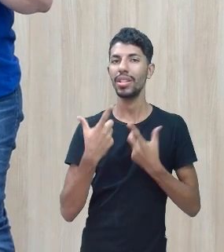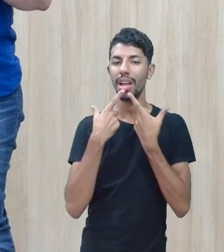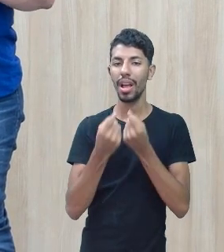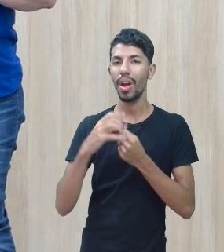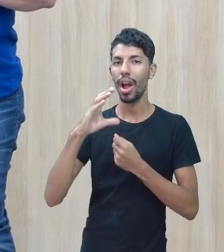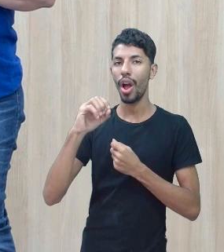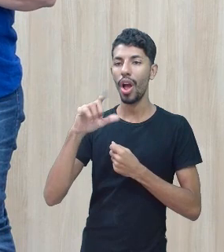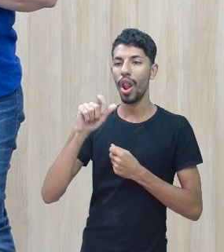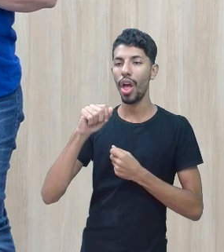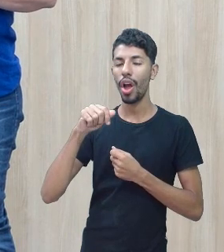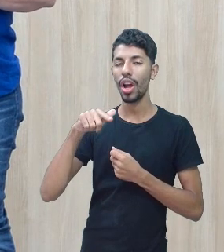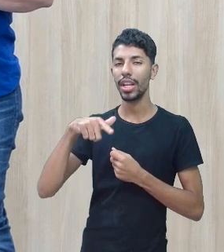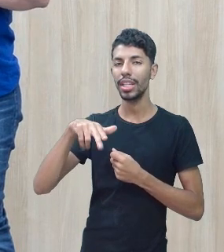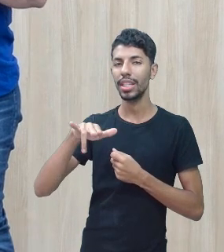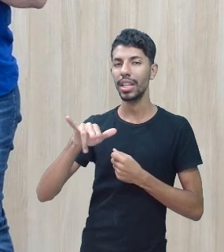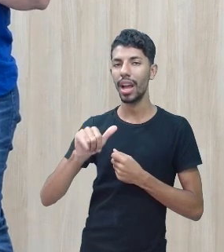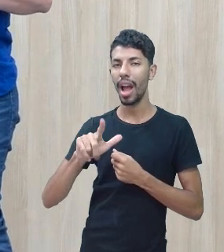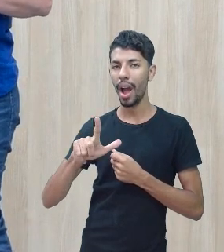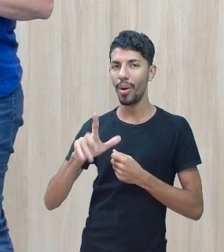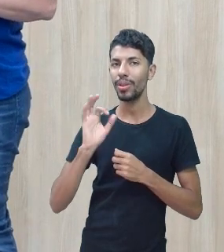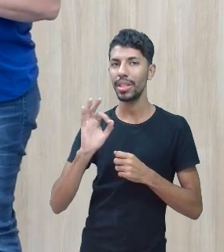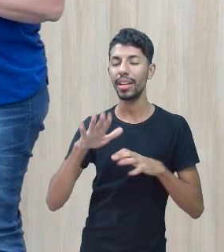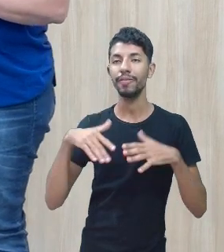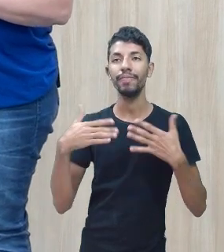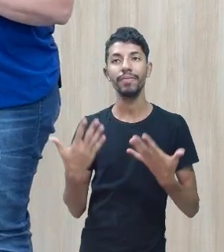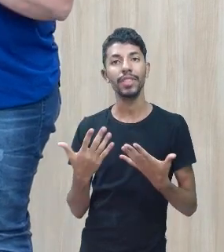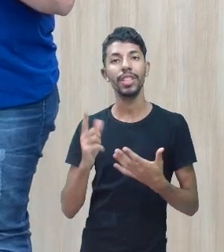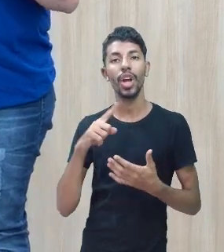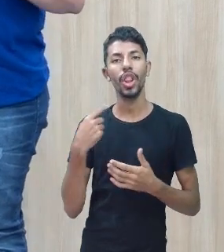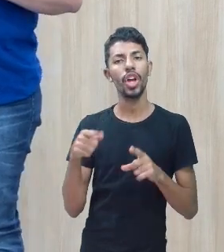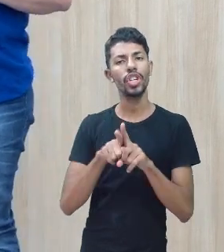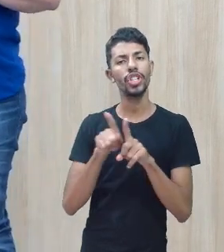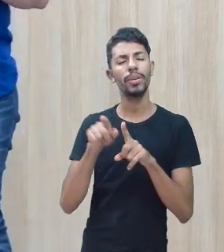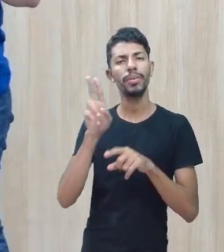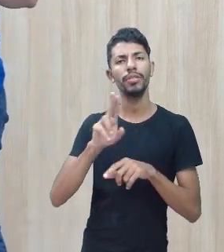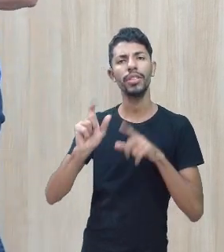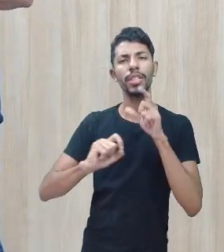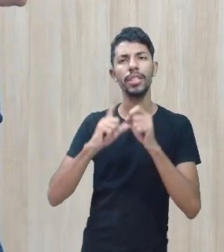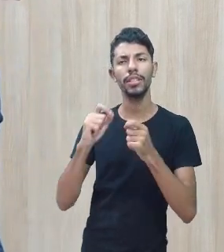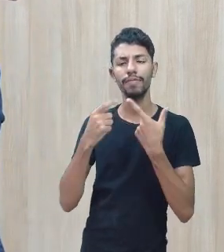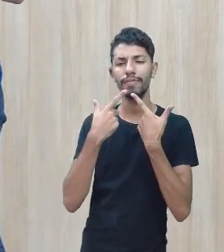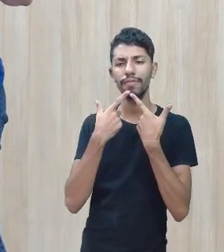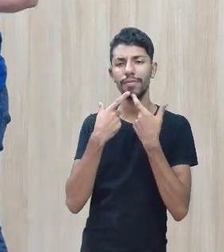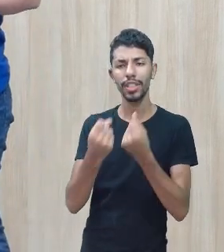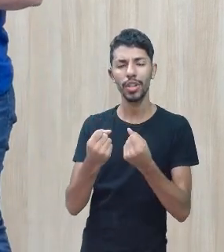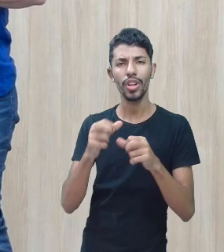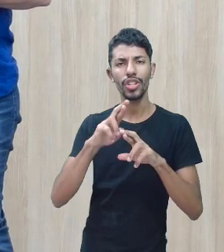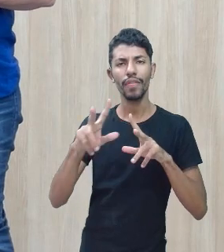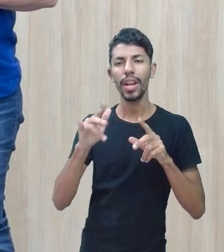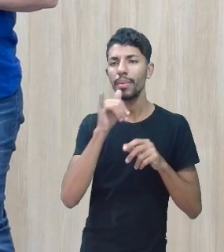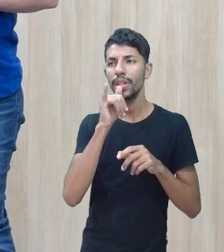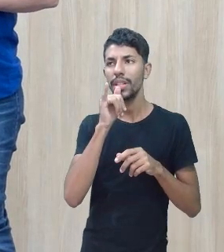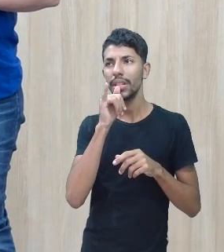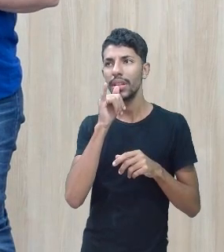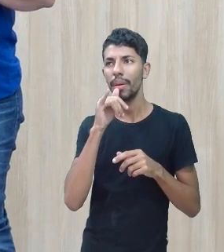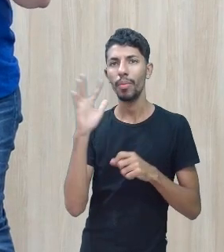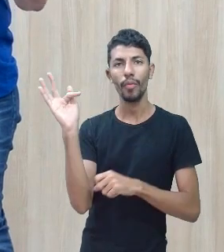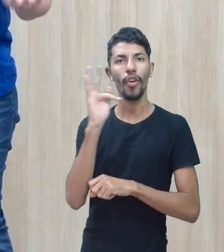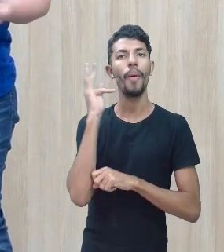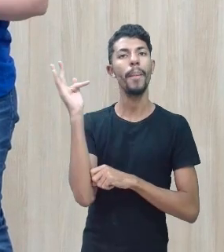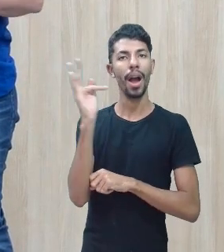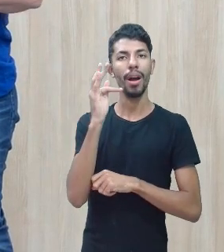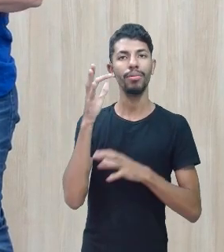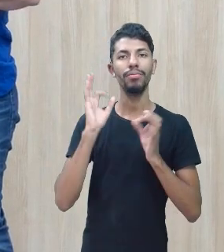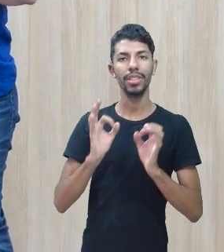algo formal, também é uma linguagem, não é, diferente da que falamos no dia a dia com a nossa mãe, com o nosso pai, com o